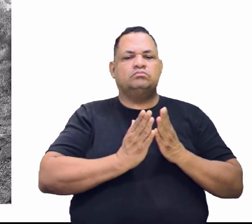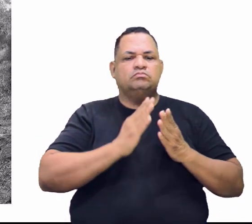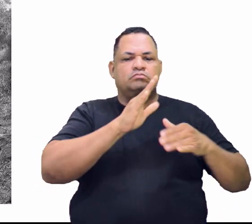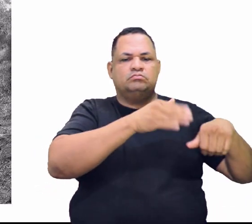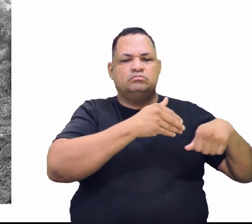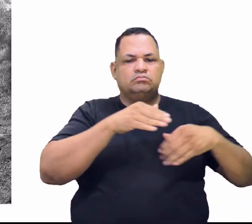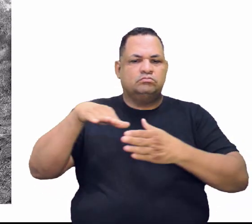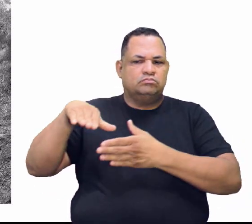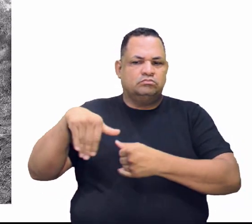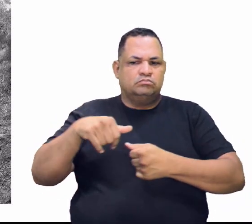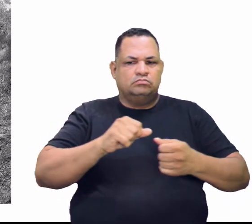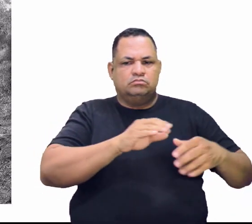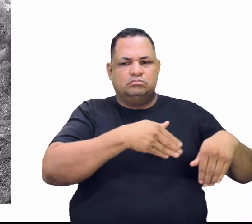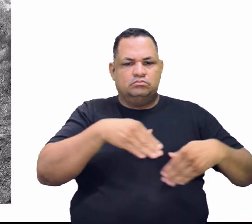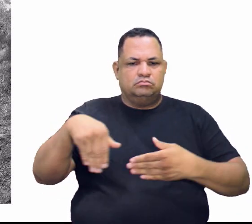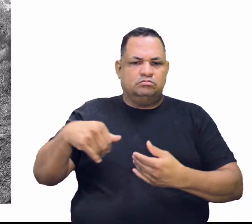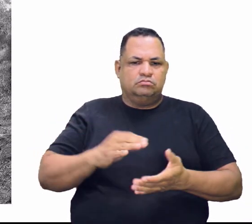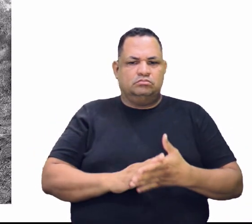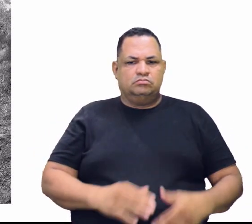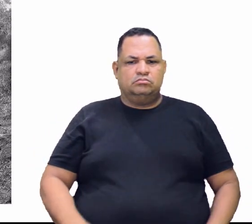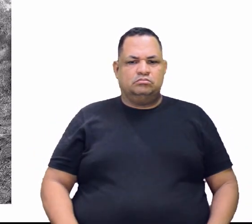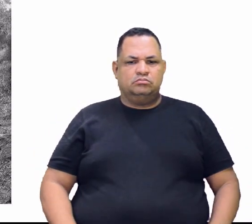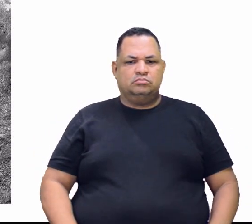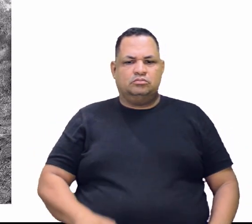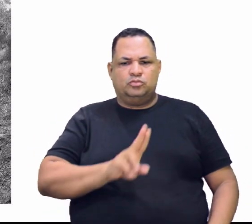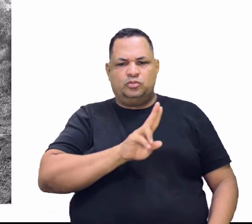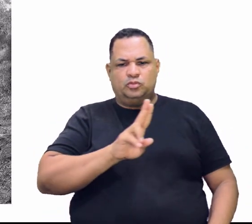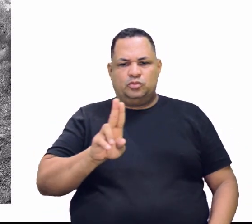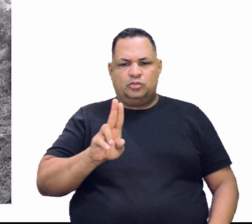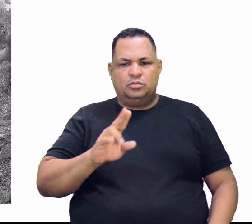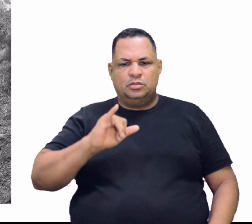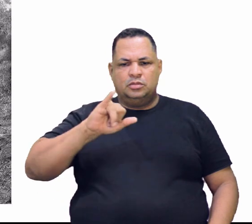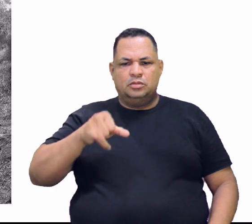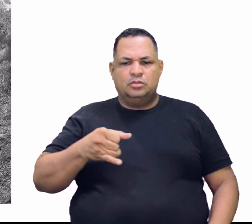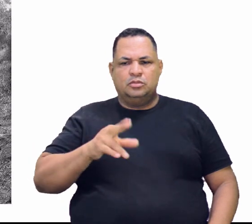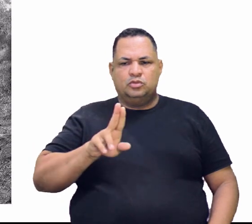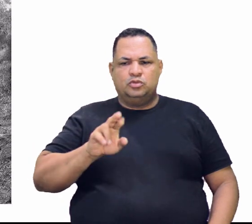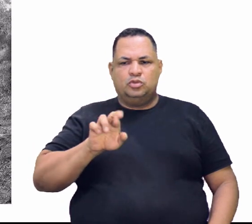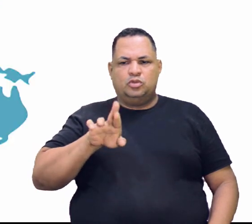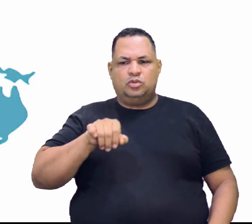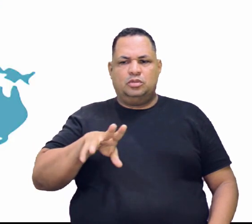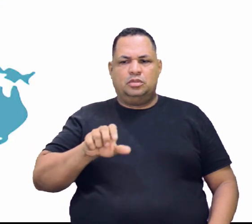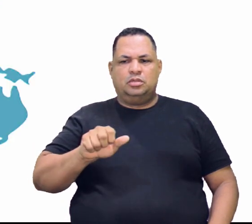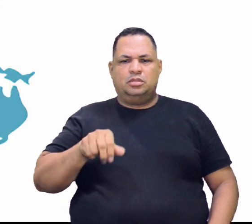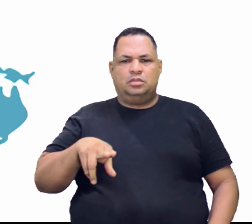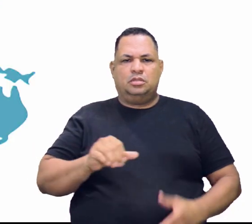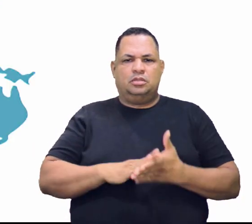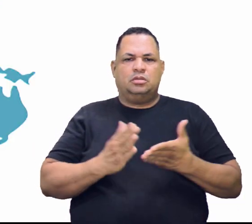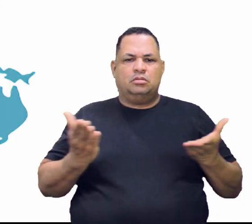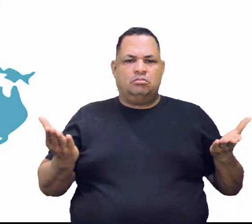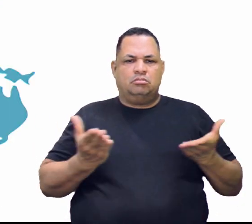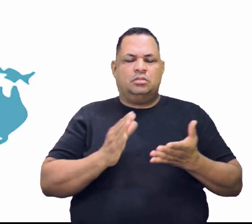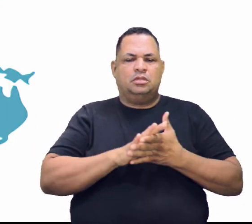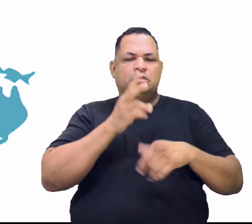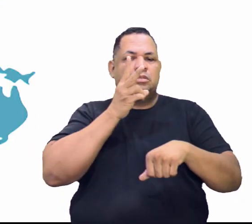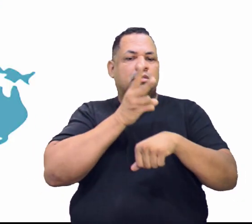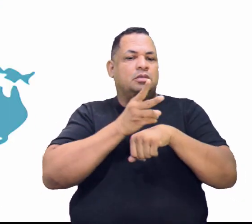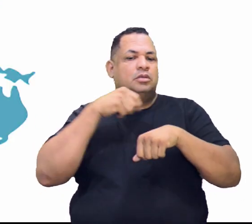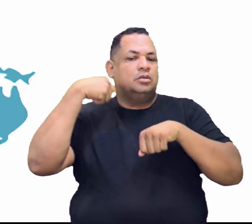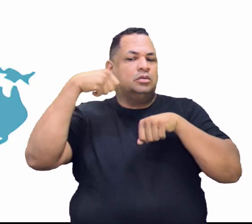embarcações. O nome desse barco aqui é Juruena, se não me falha a memória, tá bom? Agora, aluno, tem esse